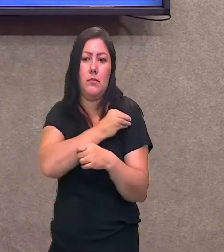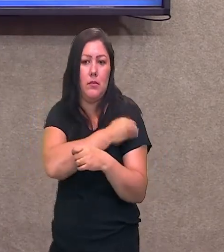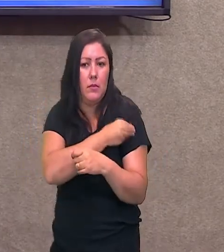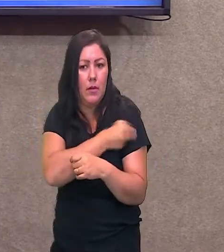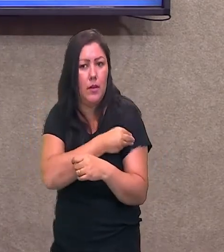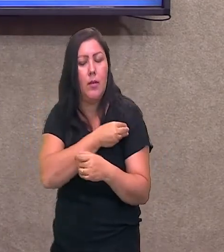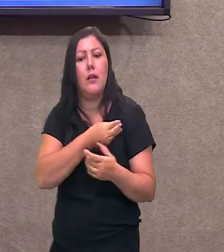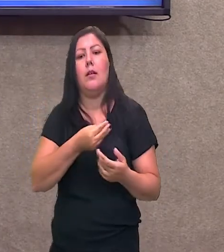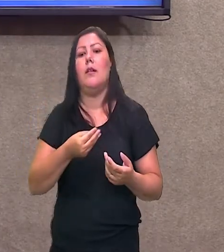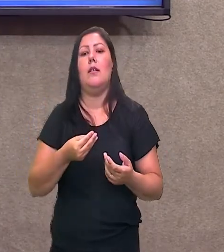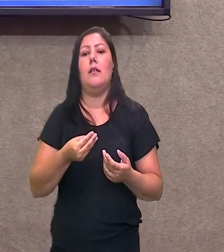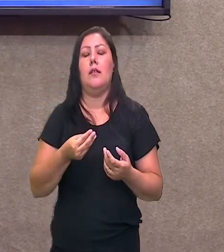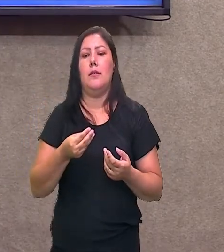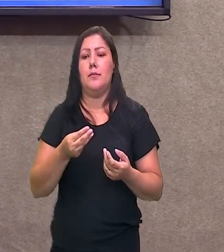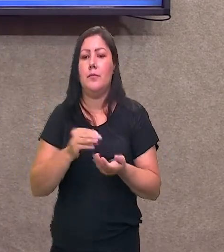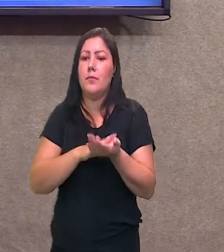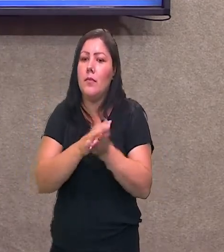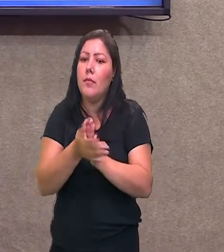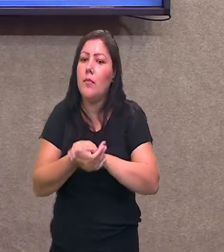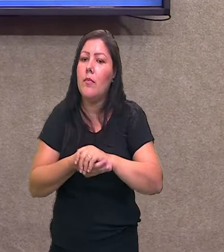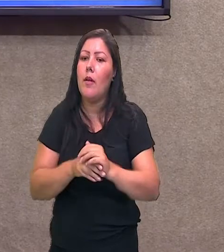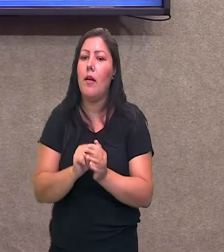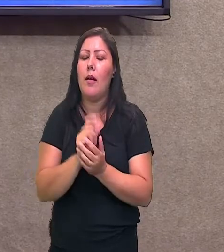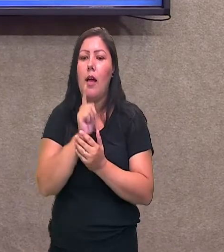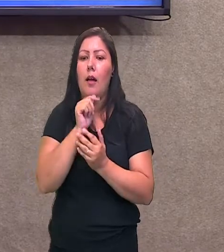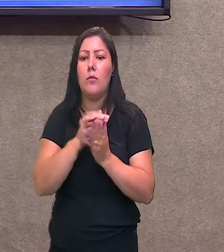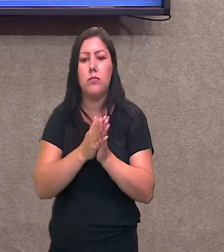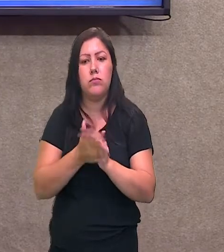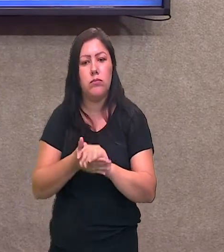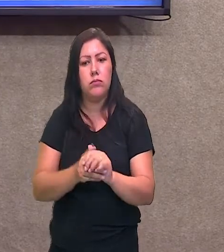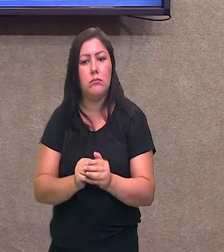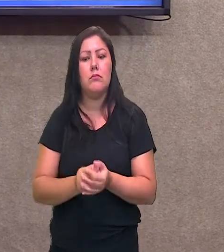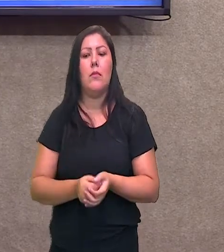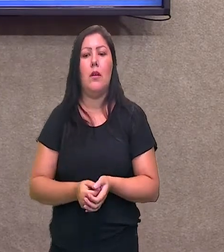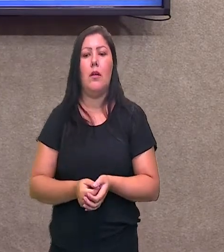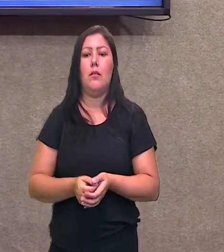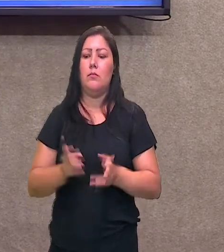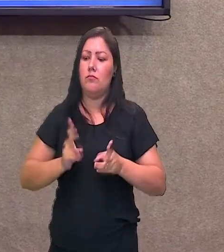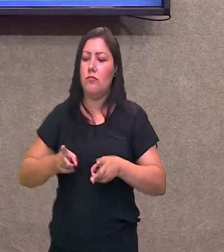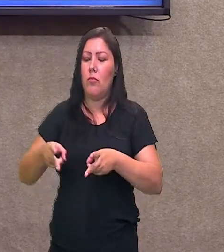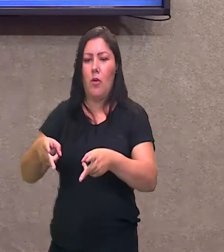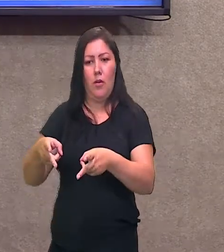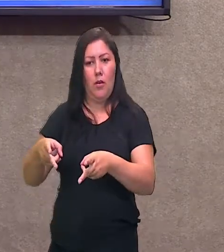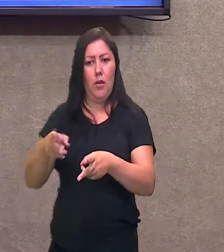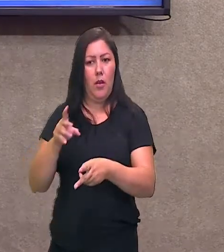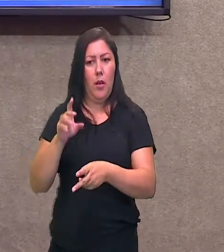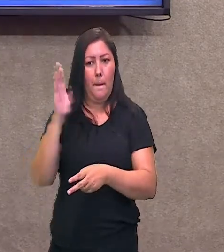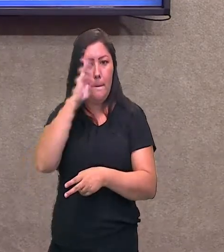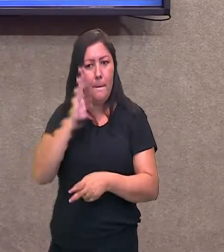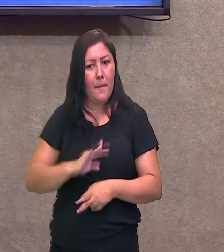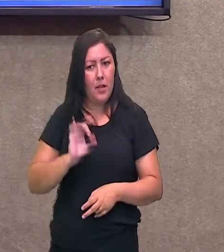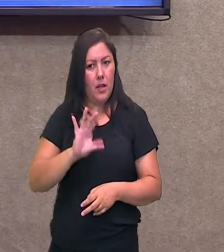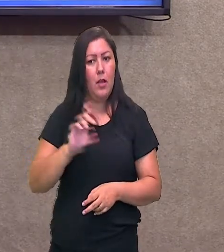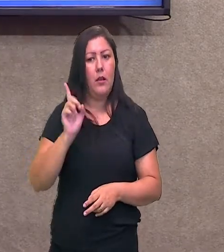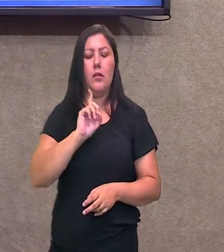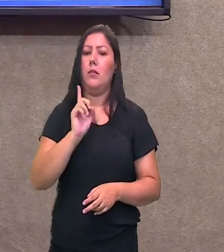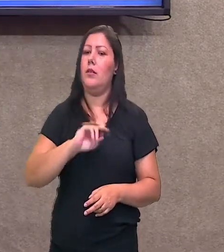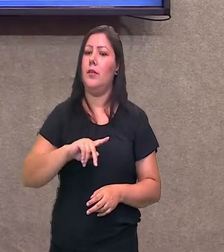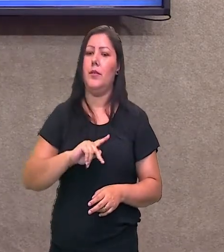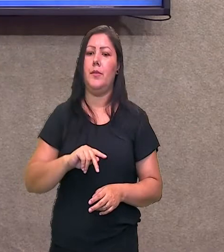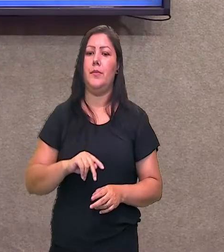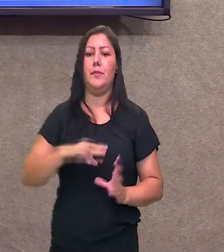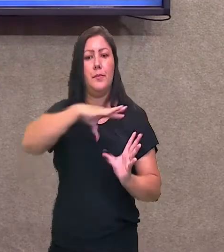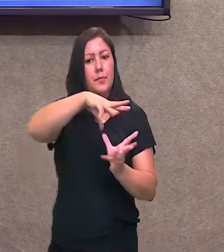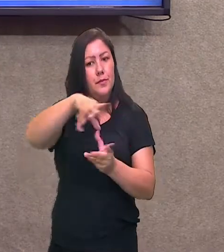e ela está sendo muito presente, e não só no Brasil, no mundo todo.